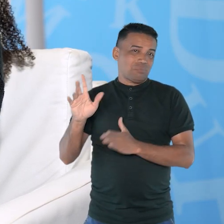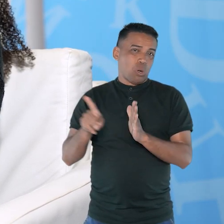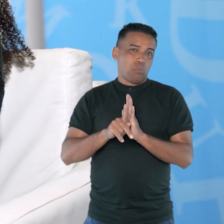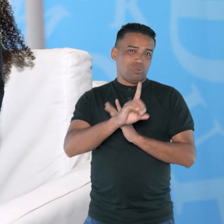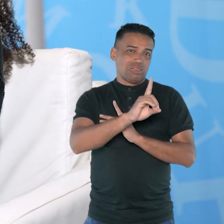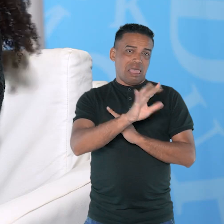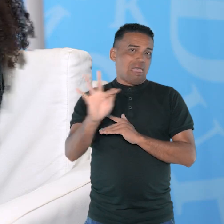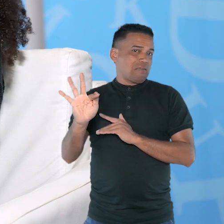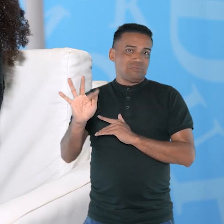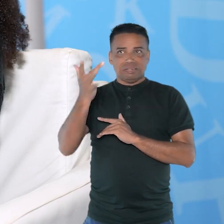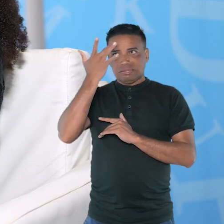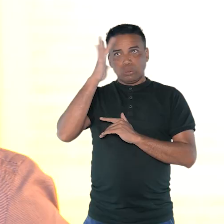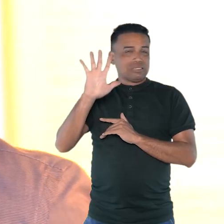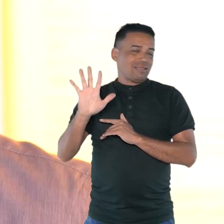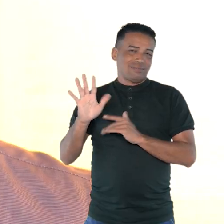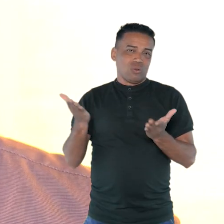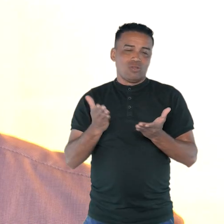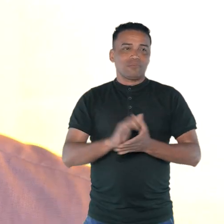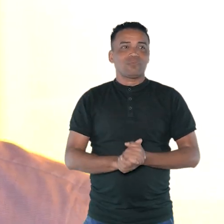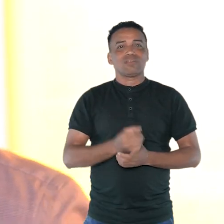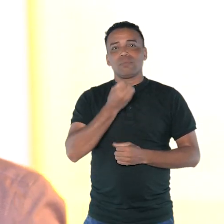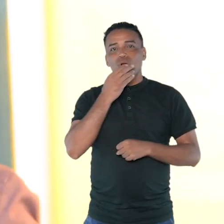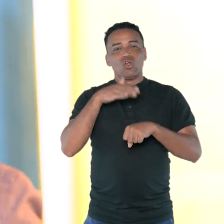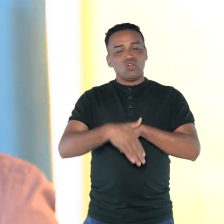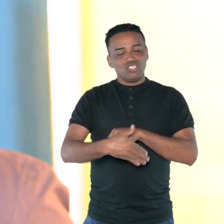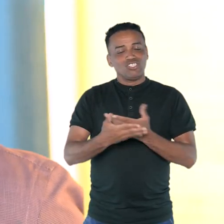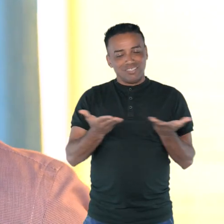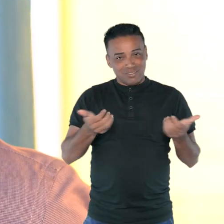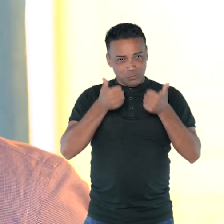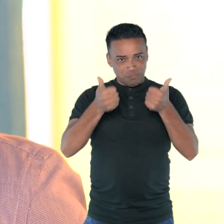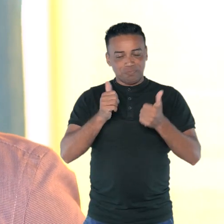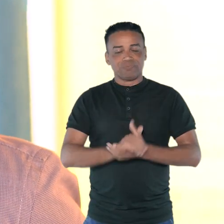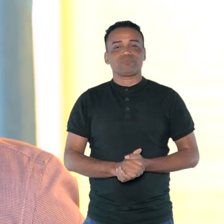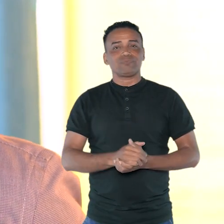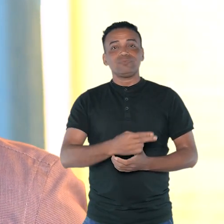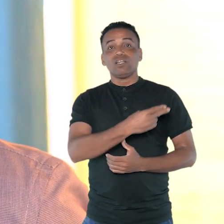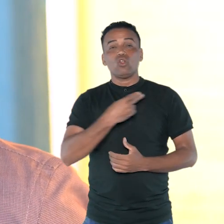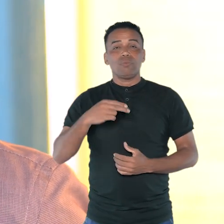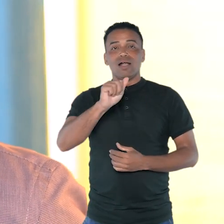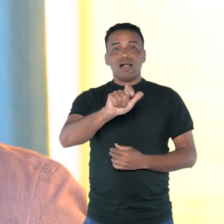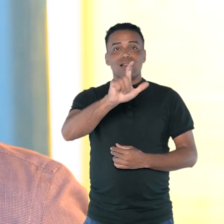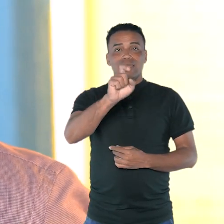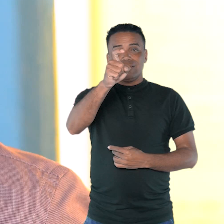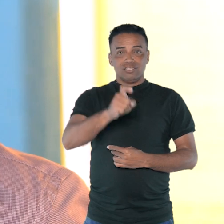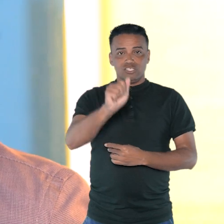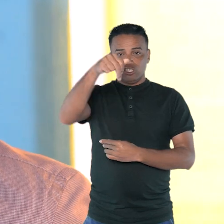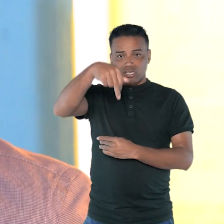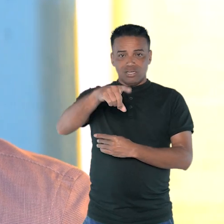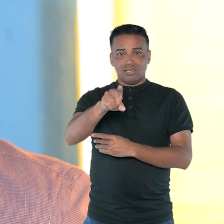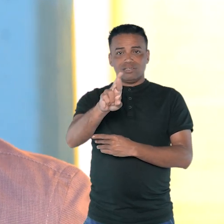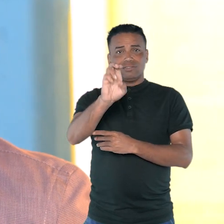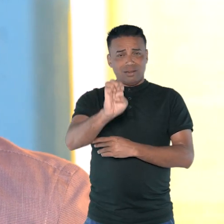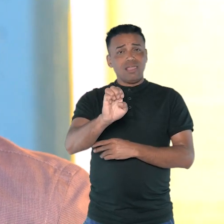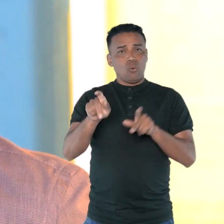né? É isso. Boa noite, Andressa, tudo bem? Meu nome é Alexandre, eu sou professor aqui em